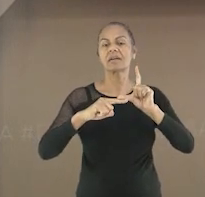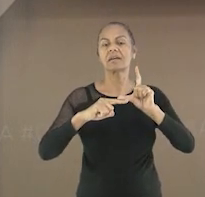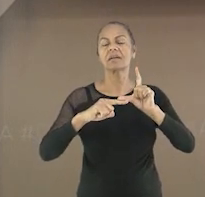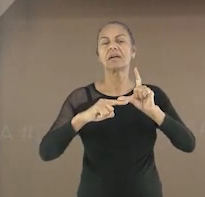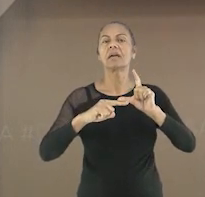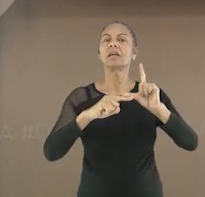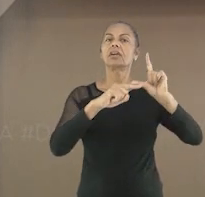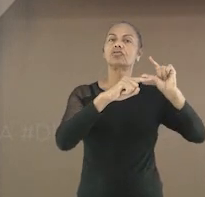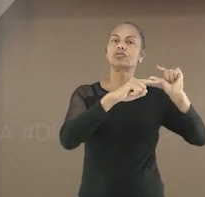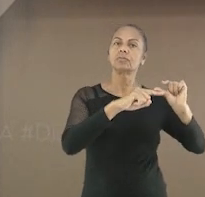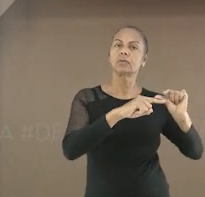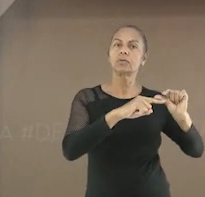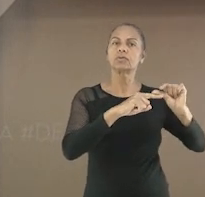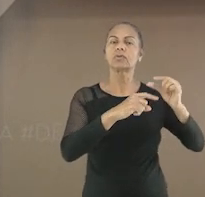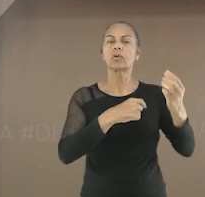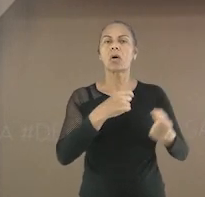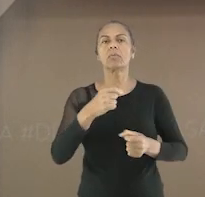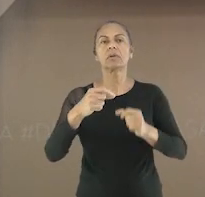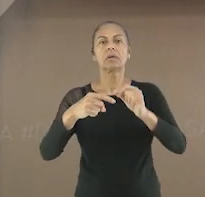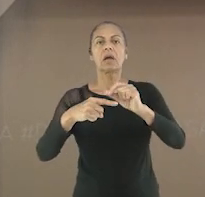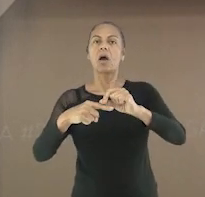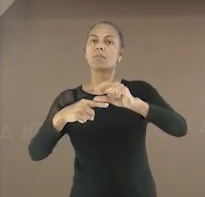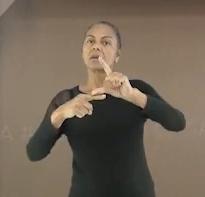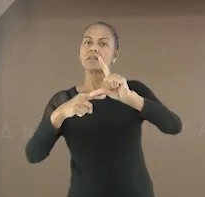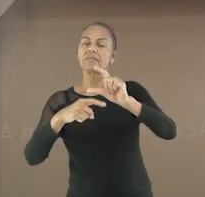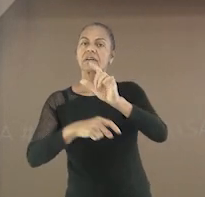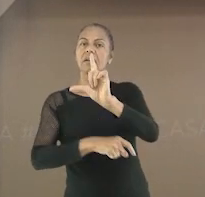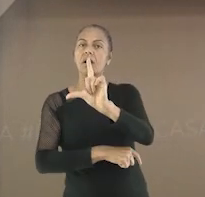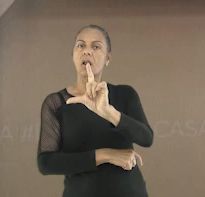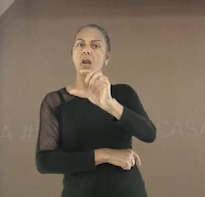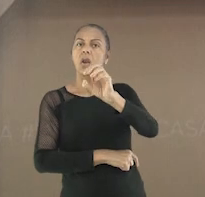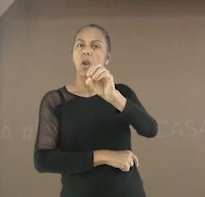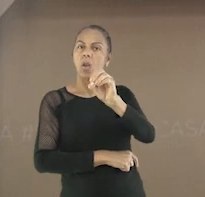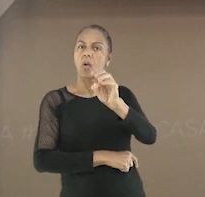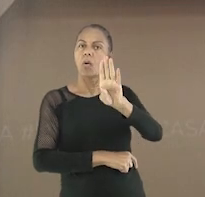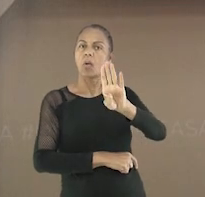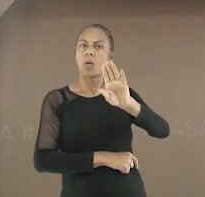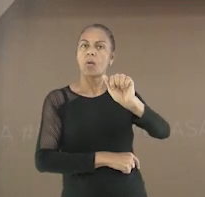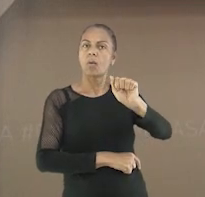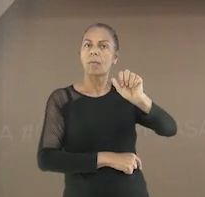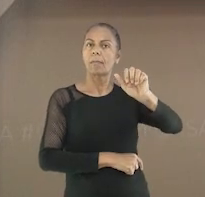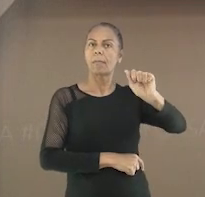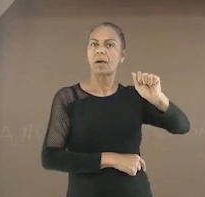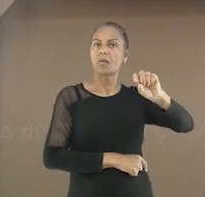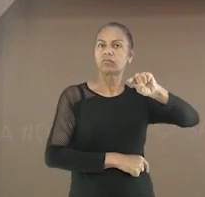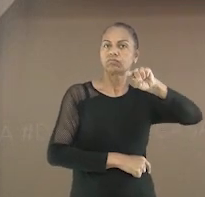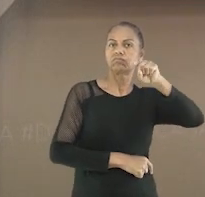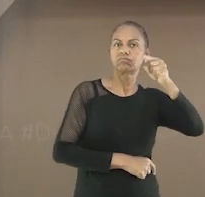e como a palavra lobo fica no diminutivo? No aumentativo fica